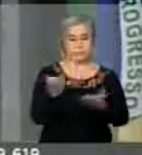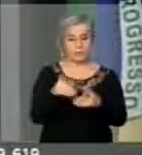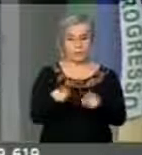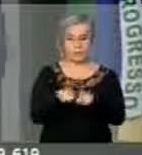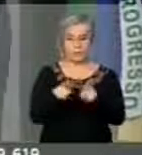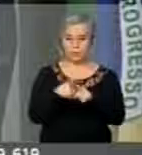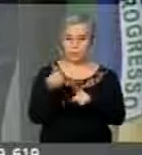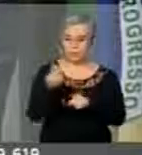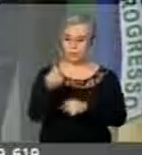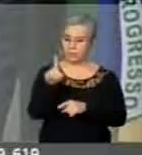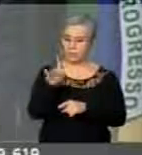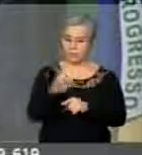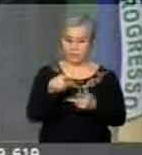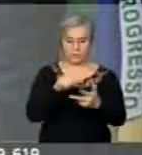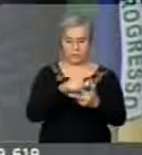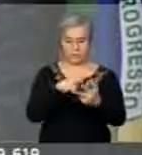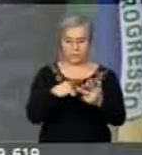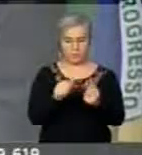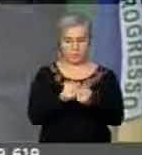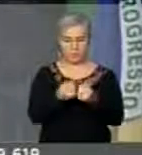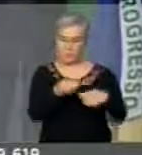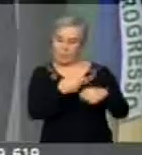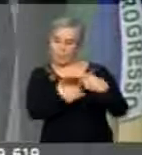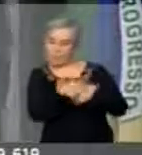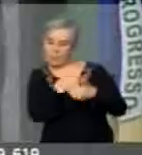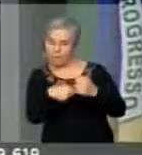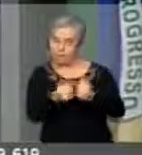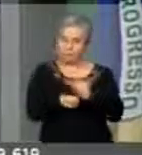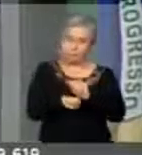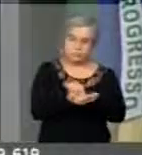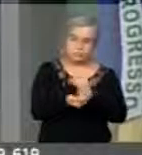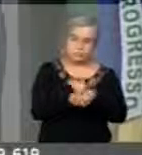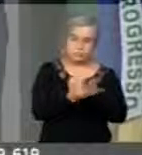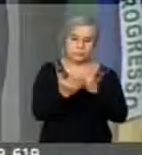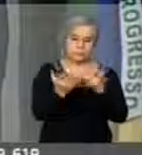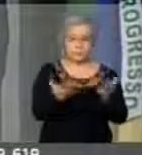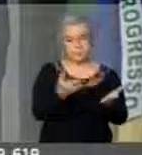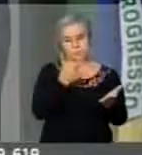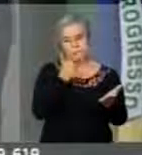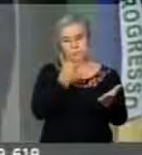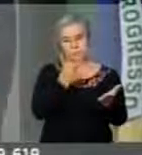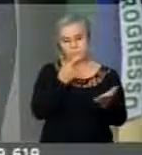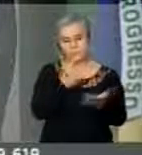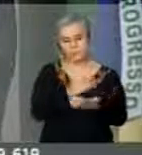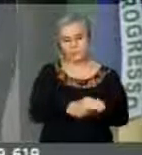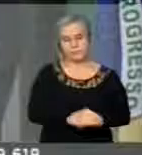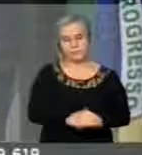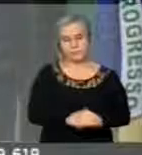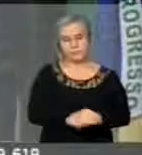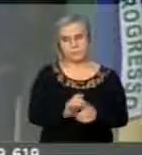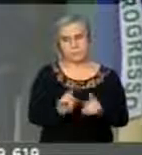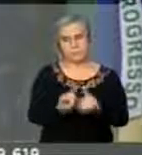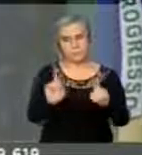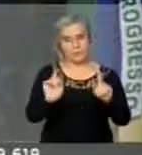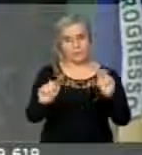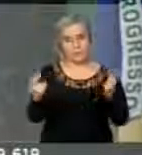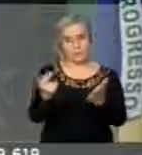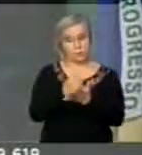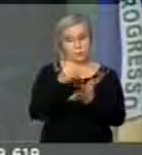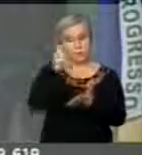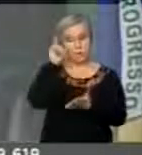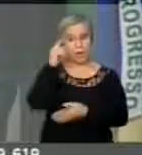também, né? Manhas e artimanhas, como falou a ex-presidente Dilma ontem. Mas o que aconteceu ontem